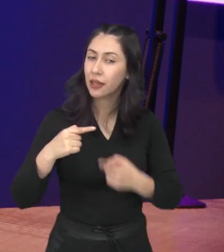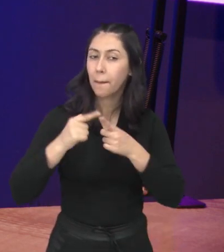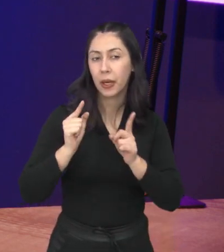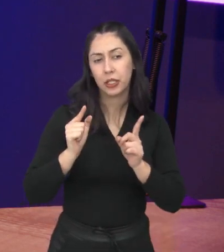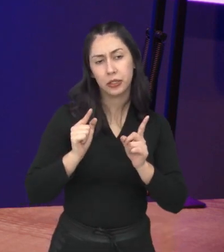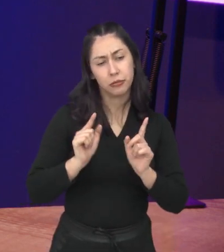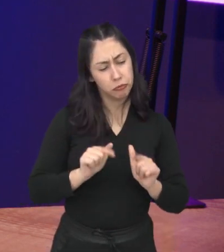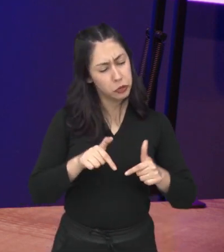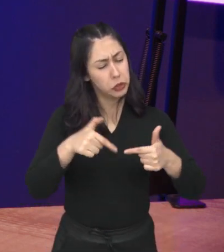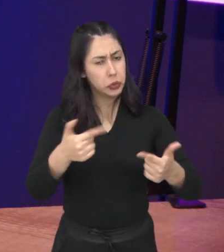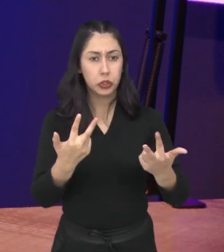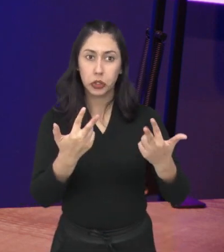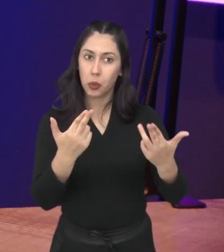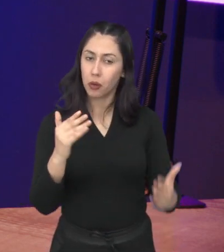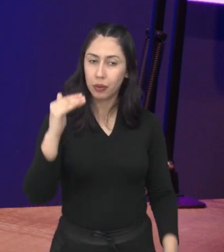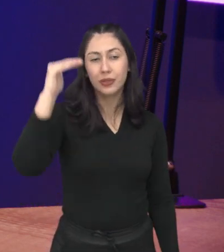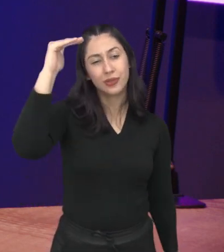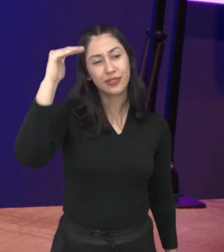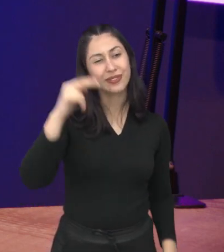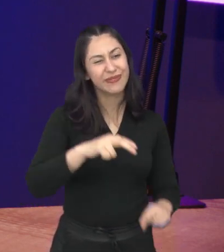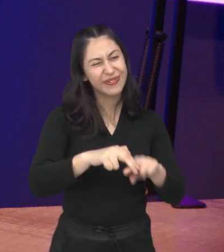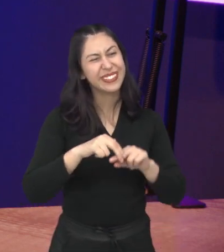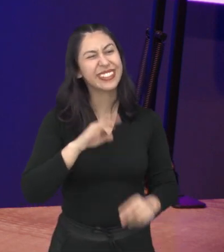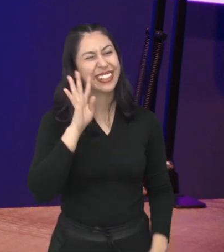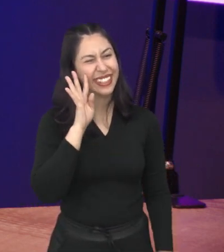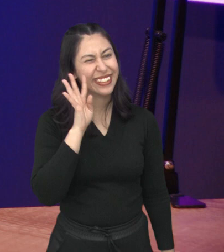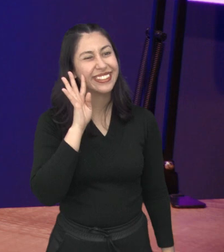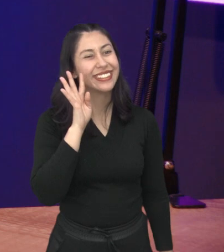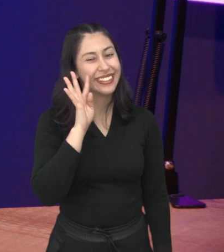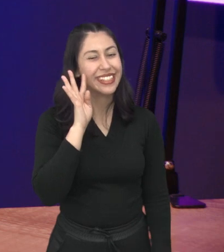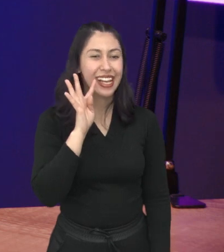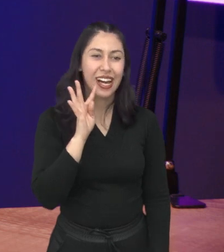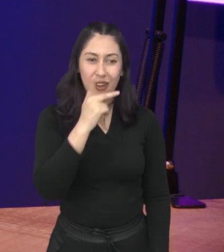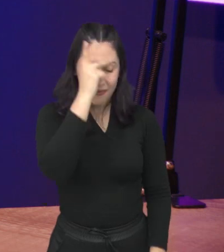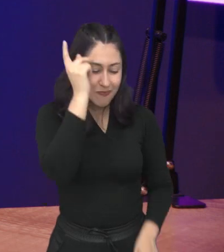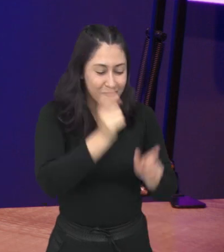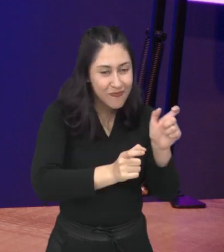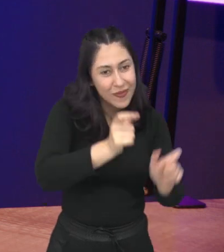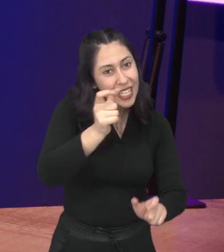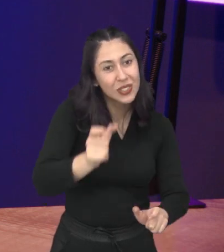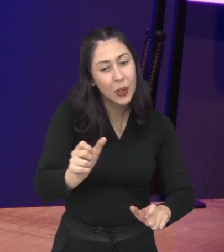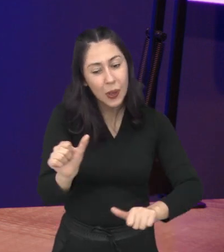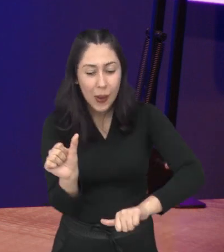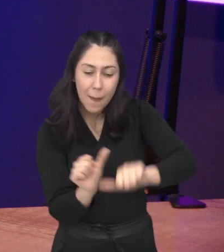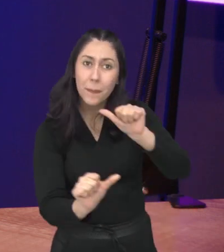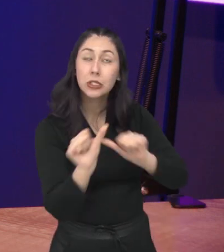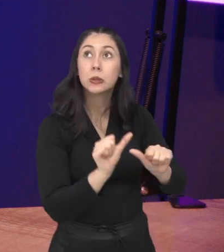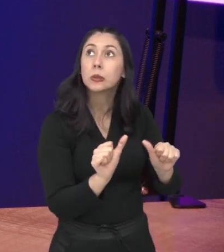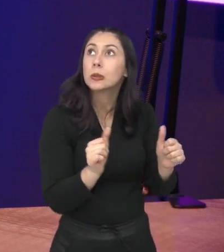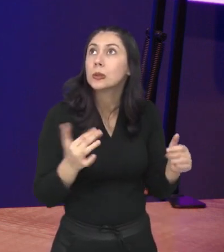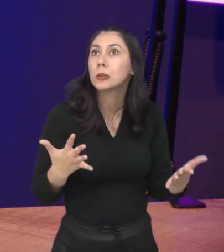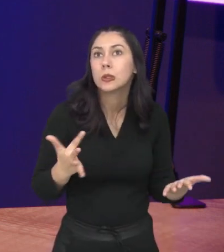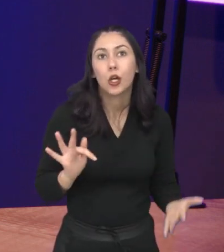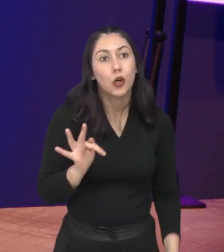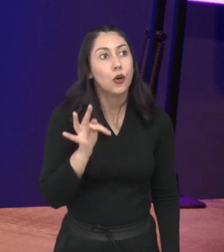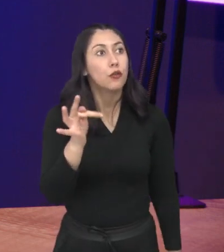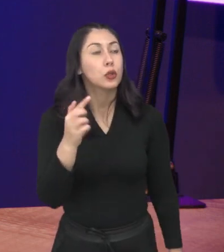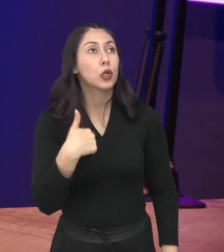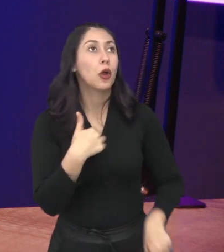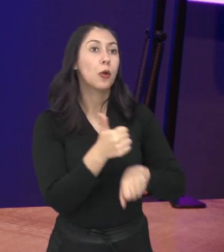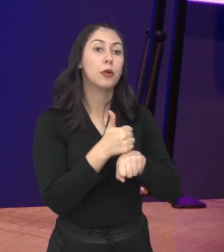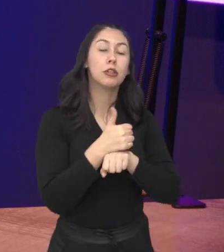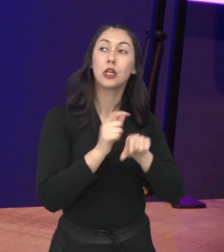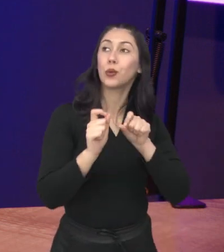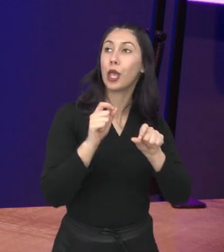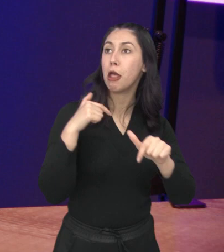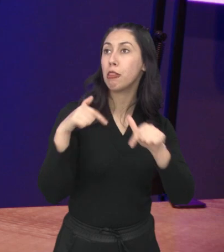mas já se portam como adultos, então acho que fica muito legal para quem tá passando, né, por toda essa transição de o que eu vou ser quando eu